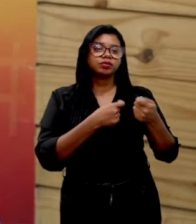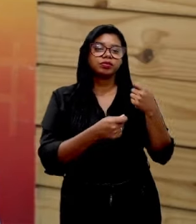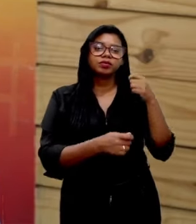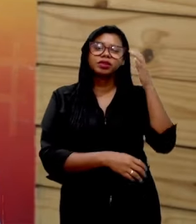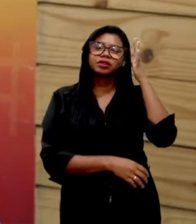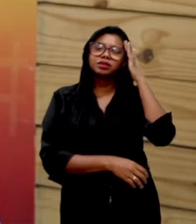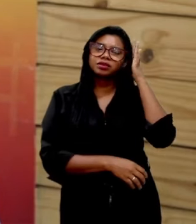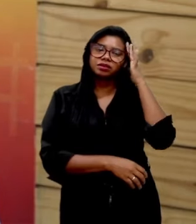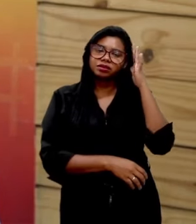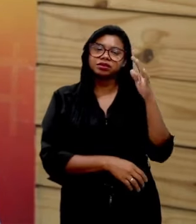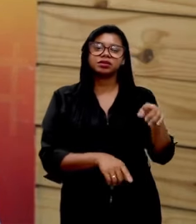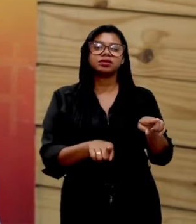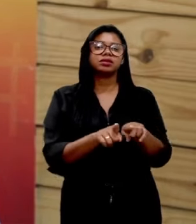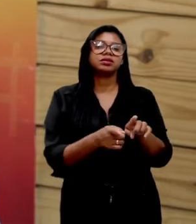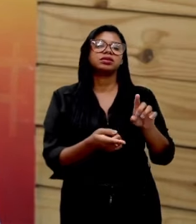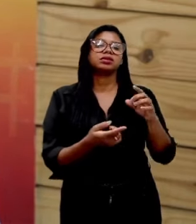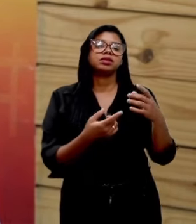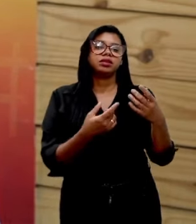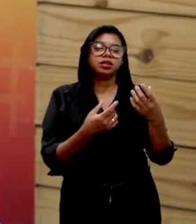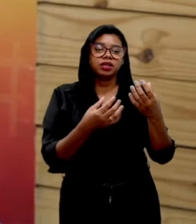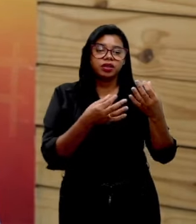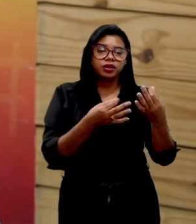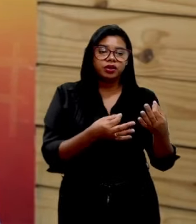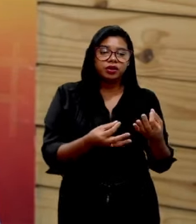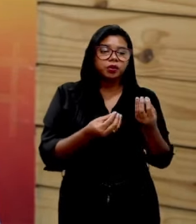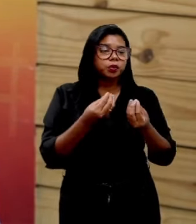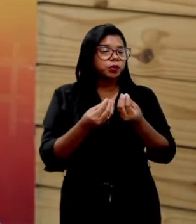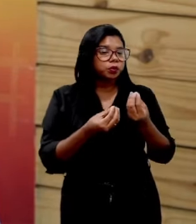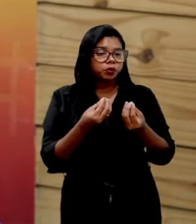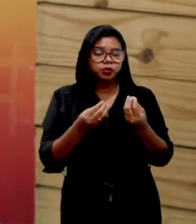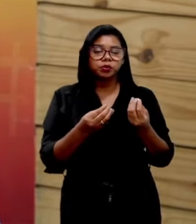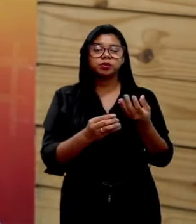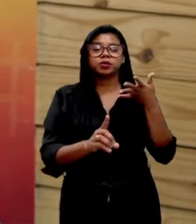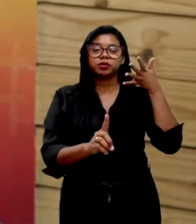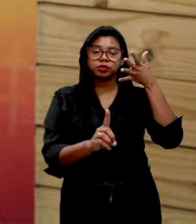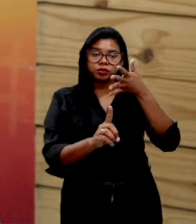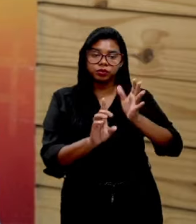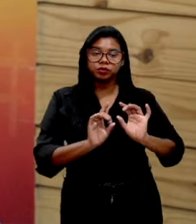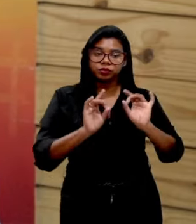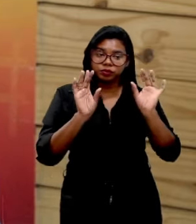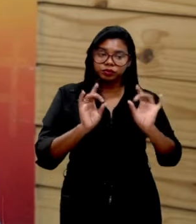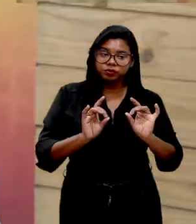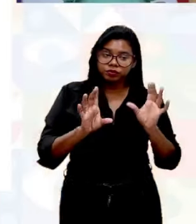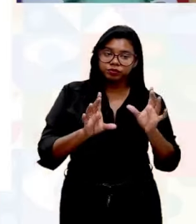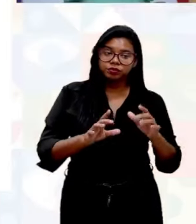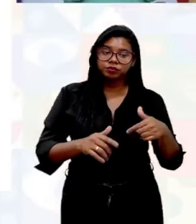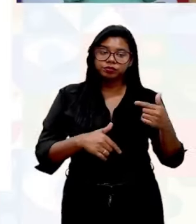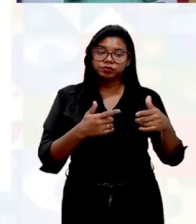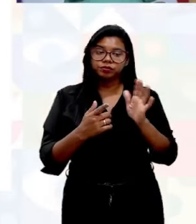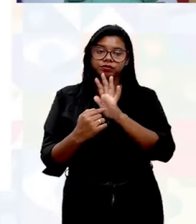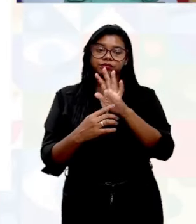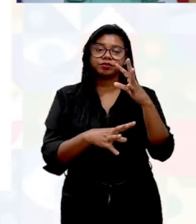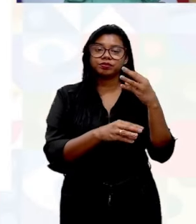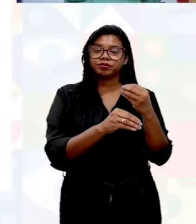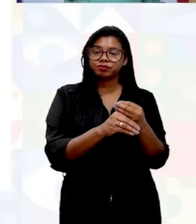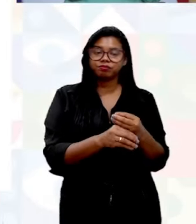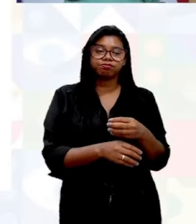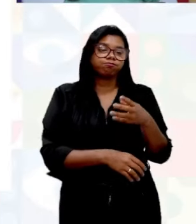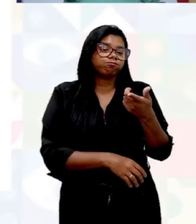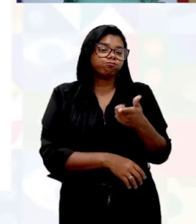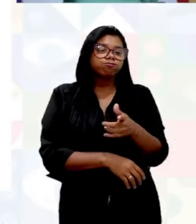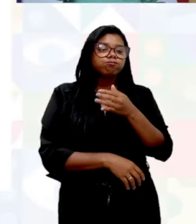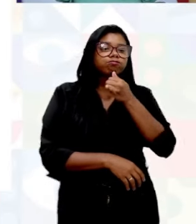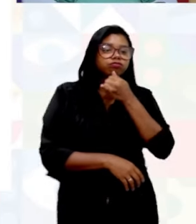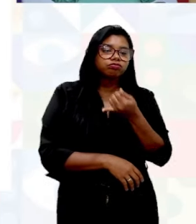entender muito acerca do que ele está abordando, do que ele está trabalhando. Então, não adianta eu entrar